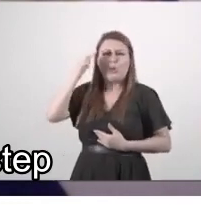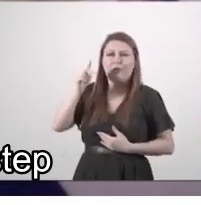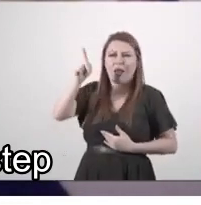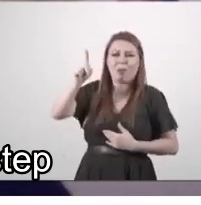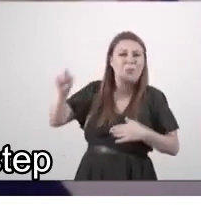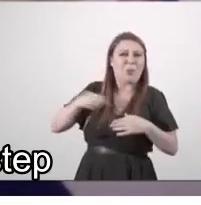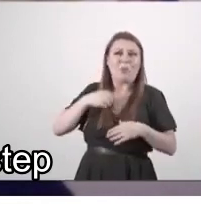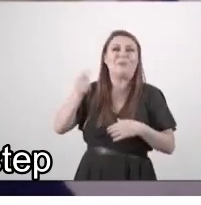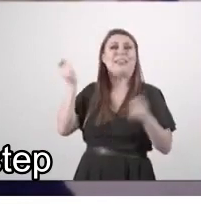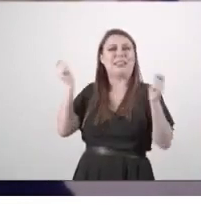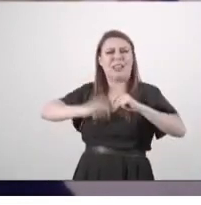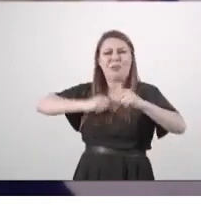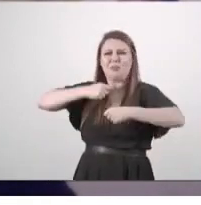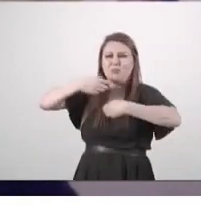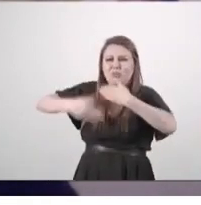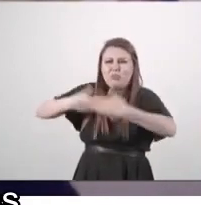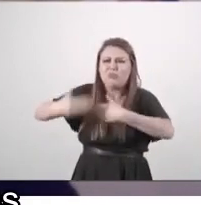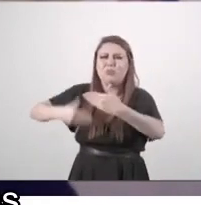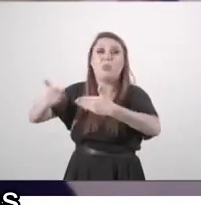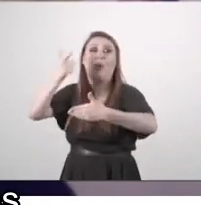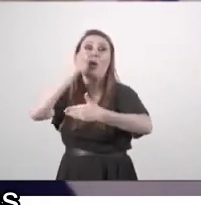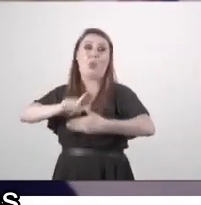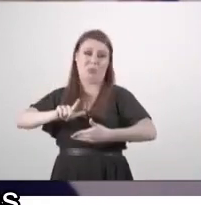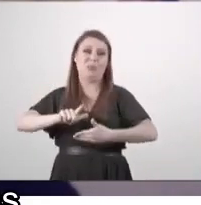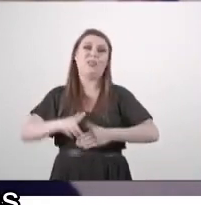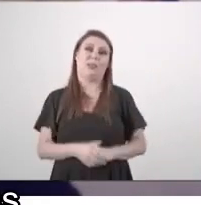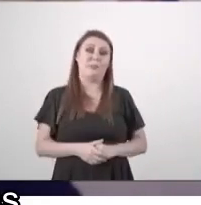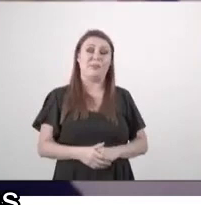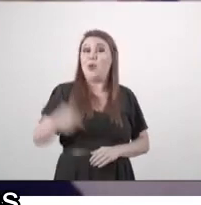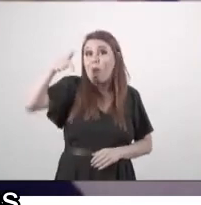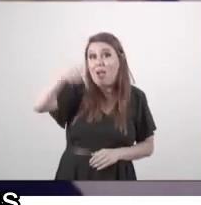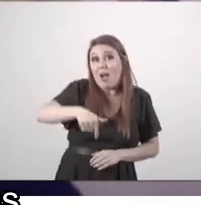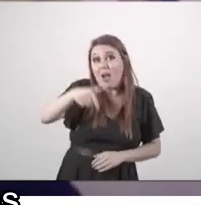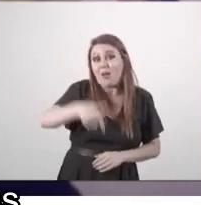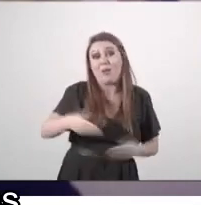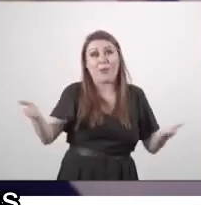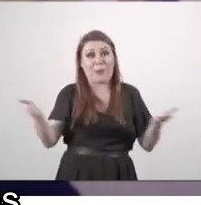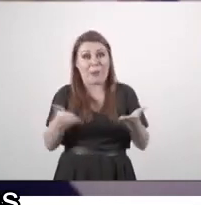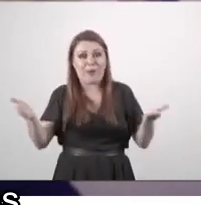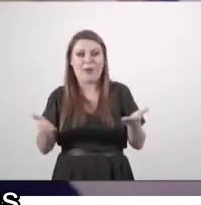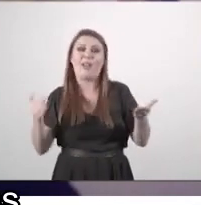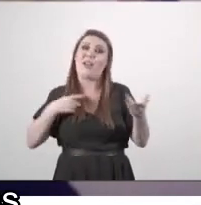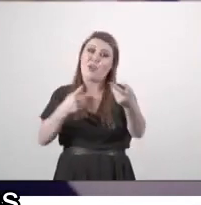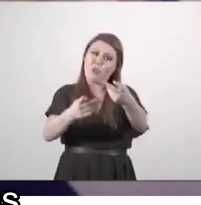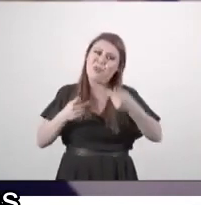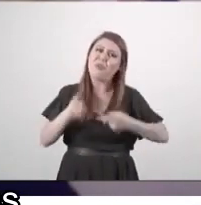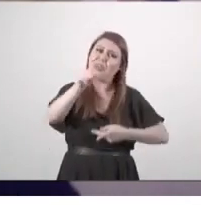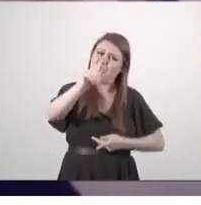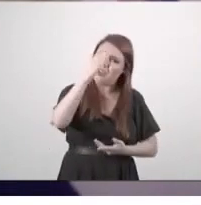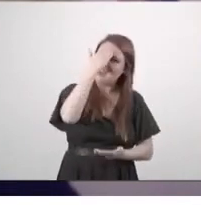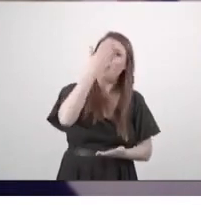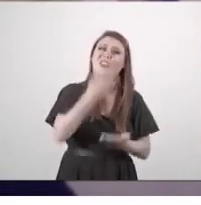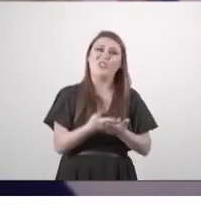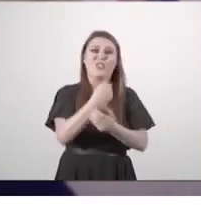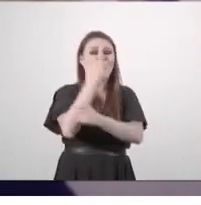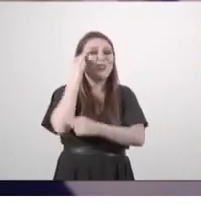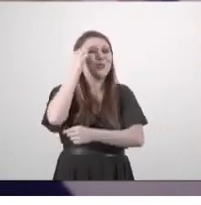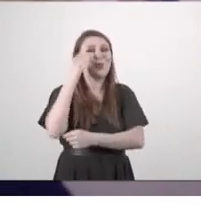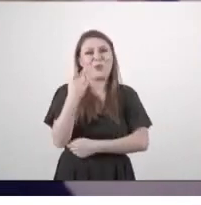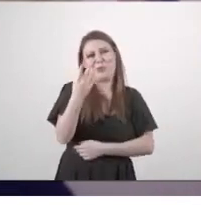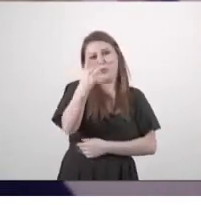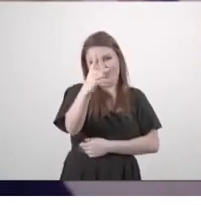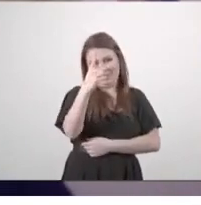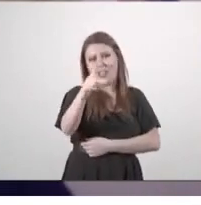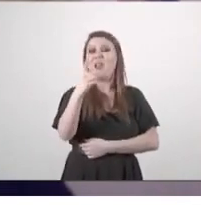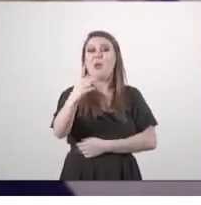passo para torná-lo possível. Aqui eu convido vocês a acreditarem nos seus sonhos e a desprezarem, no